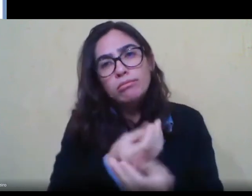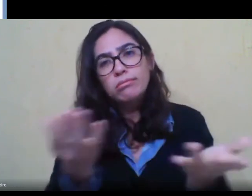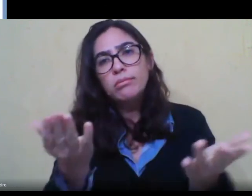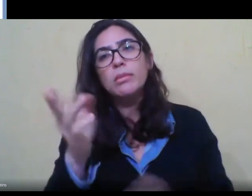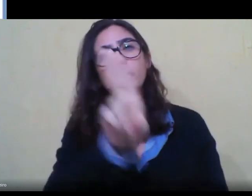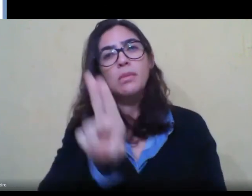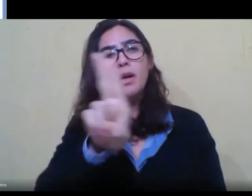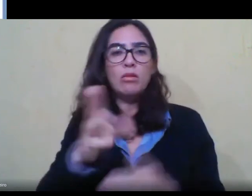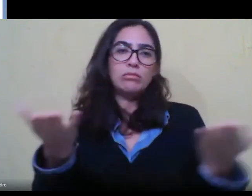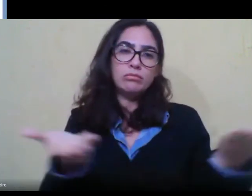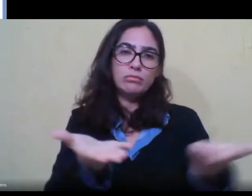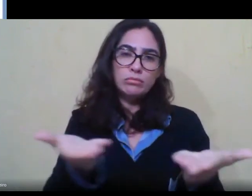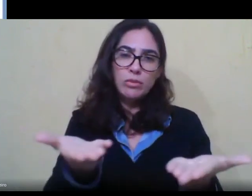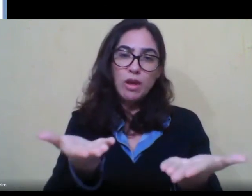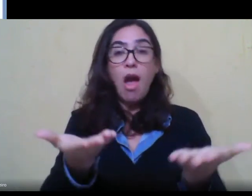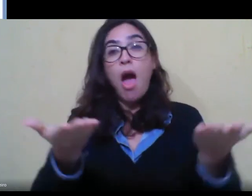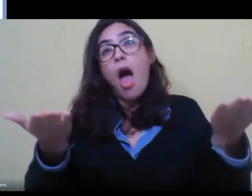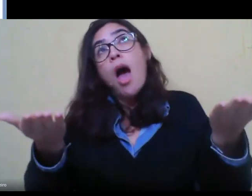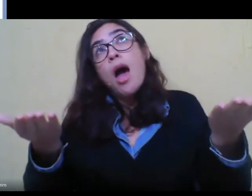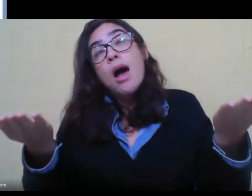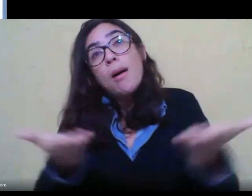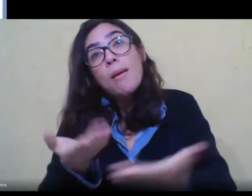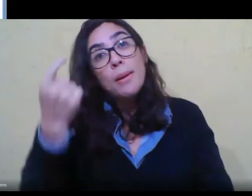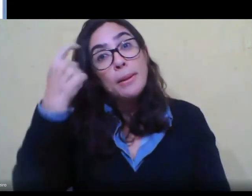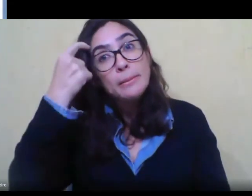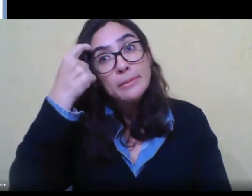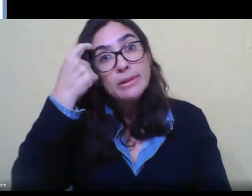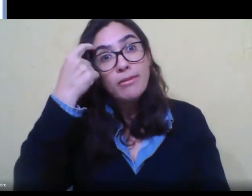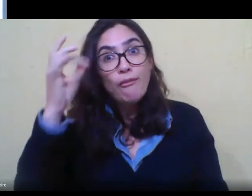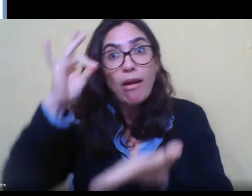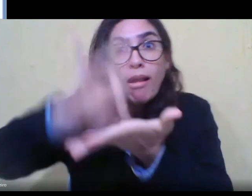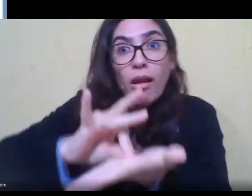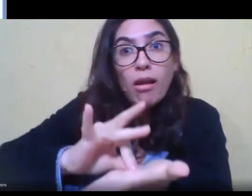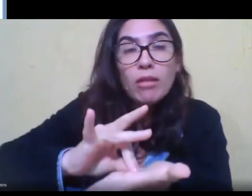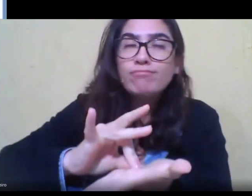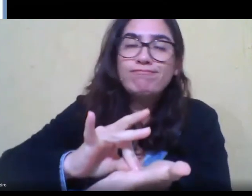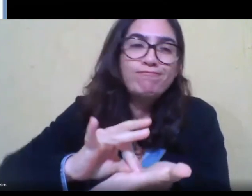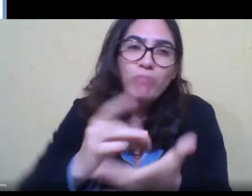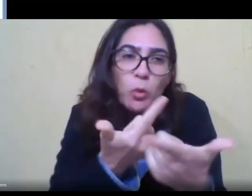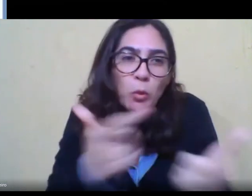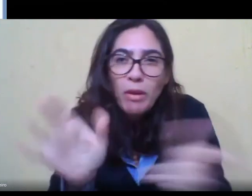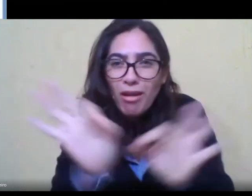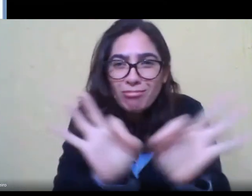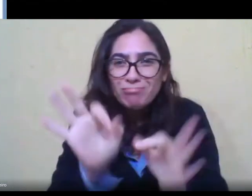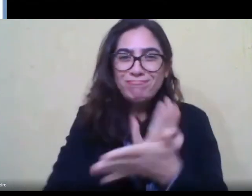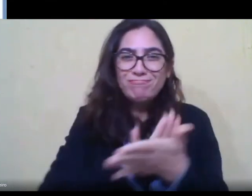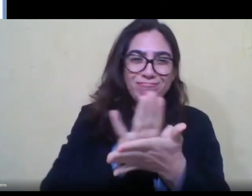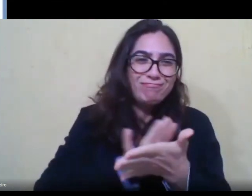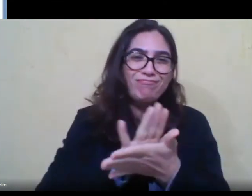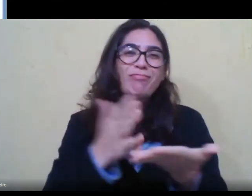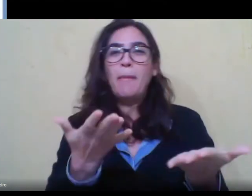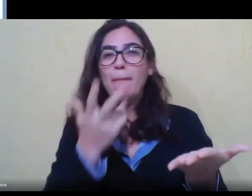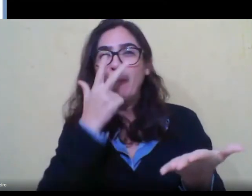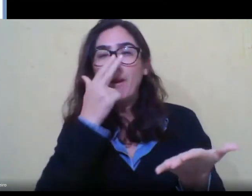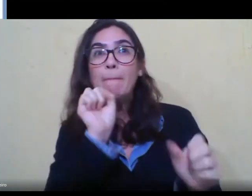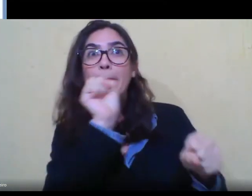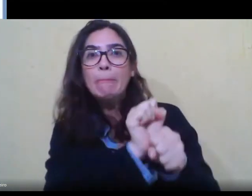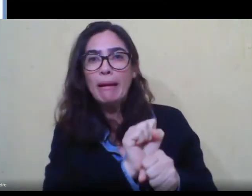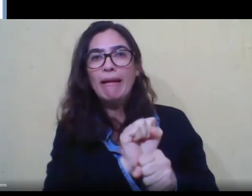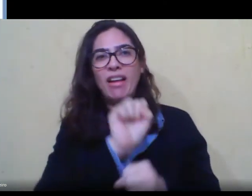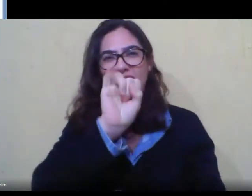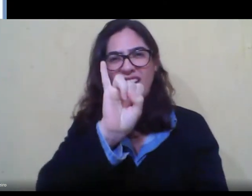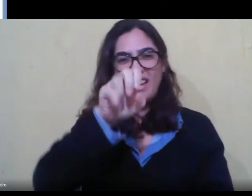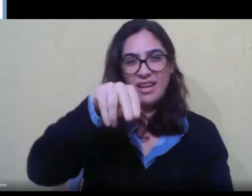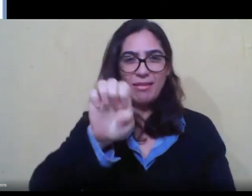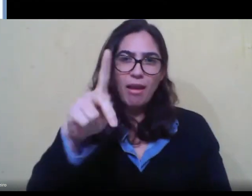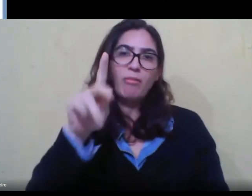a gente está todo suspenso, inclusive no MEP. Exatamente, para quem encaminhar, para responder mais especificamente... Aline e Ailton,